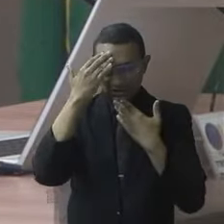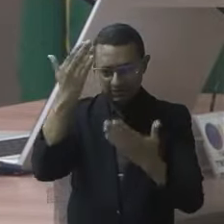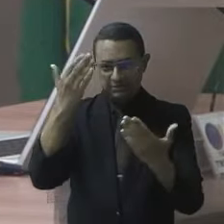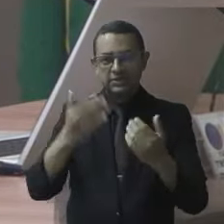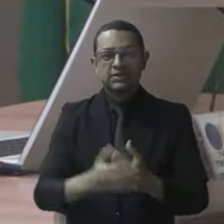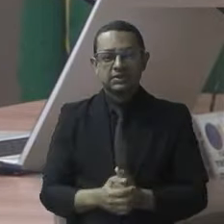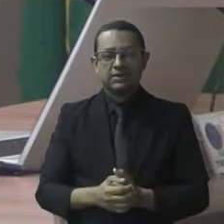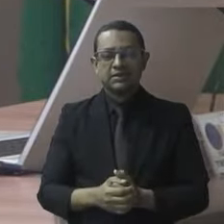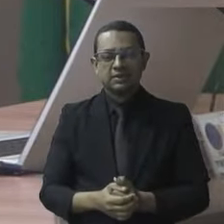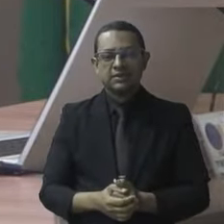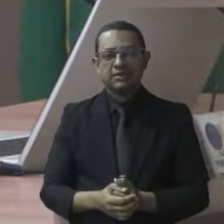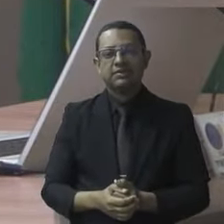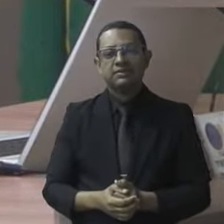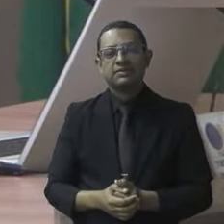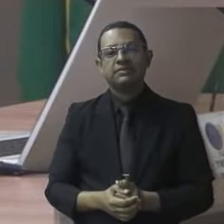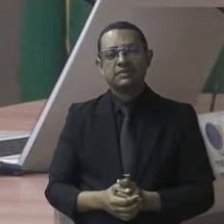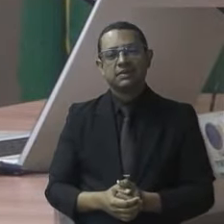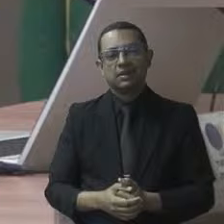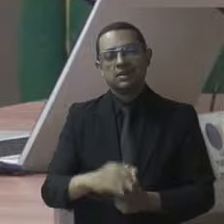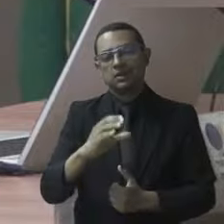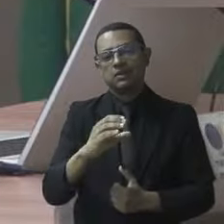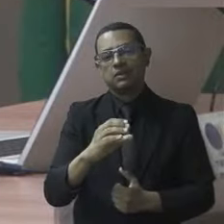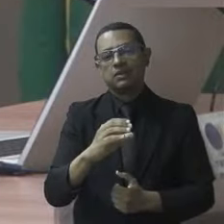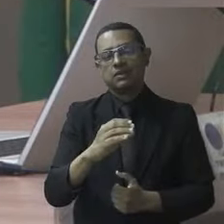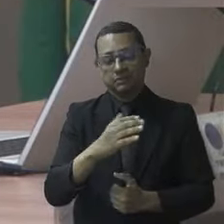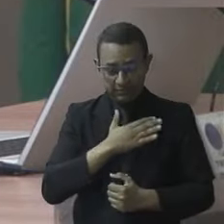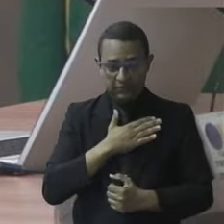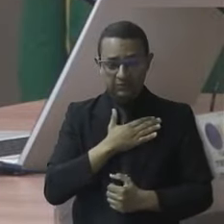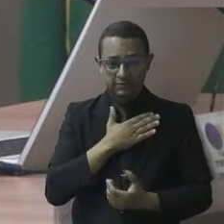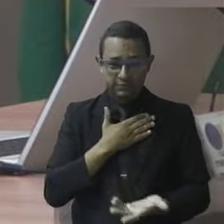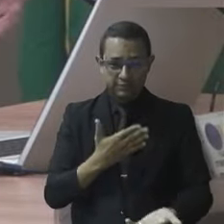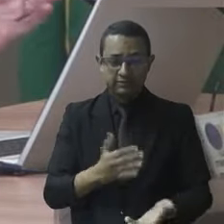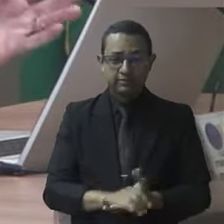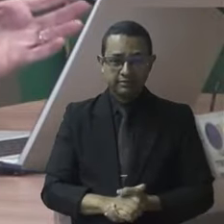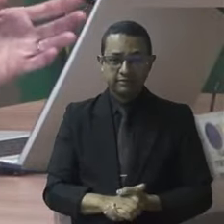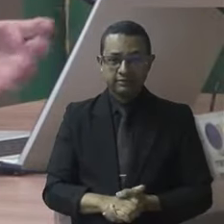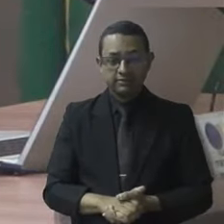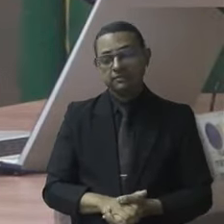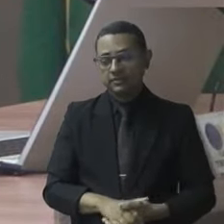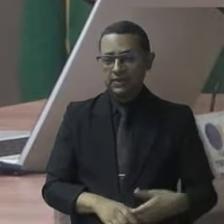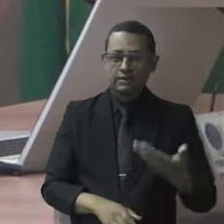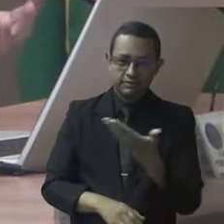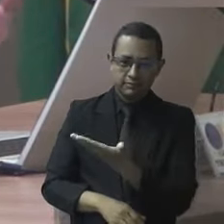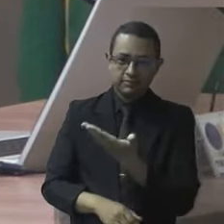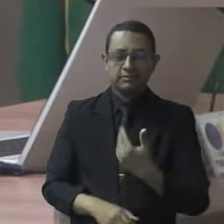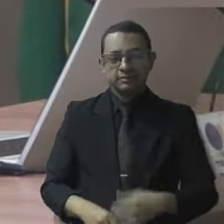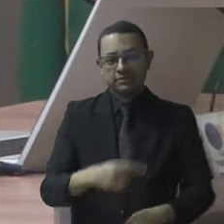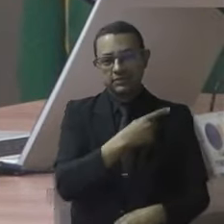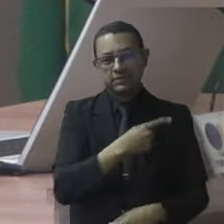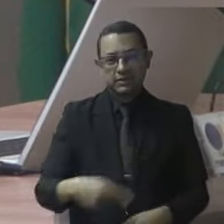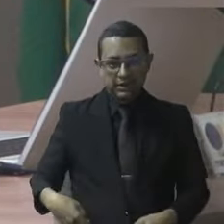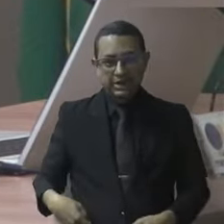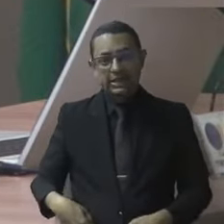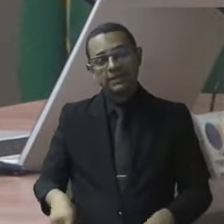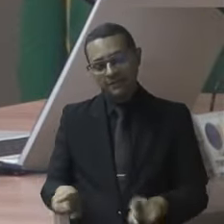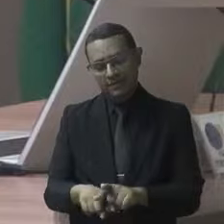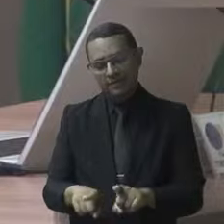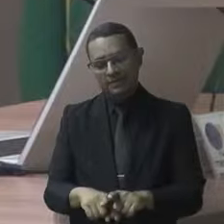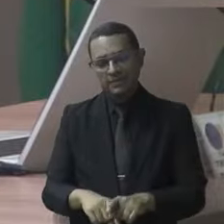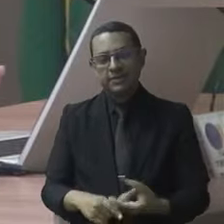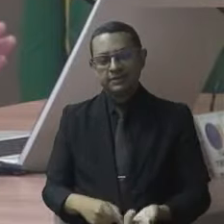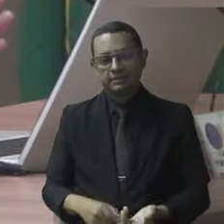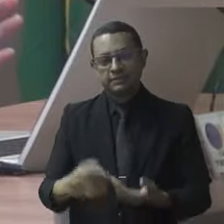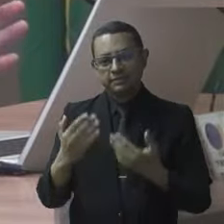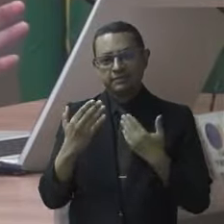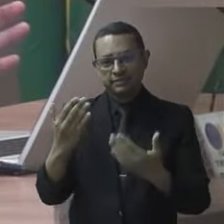os agradecimentos da Corregedoria, feitos pelo presidente, que eu acabo de subscrever, dizer